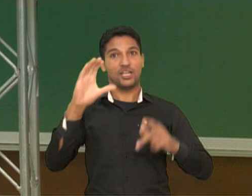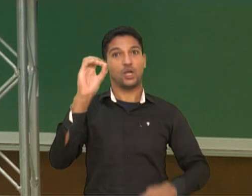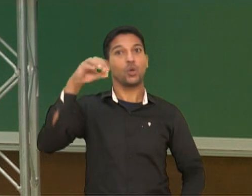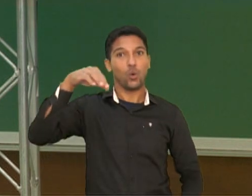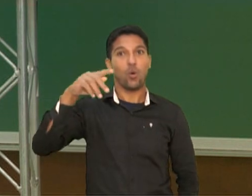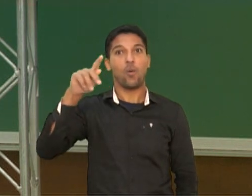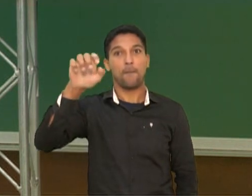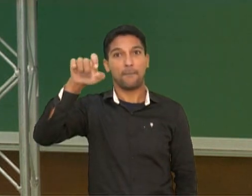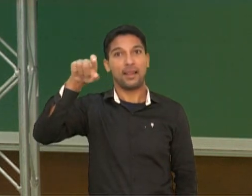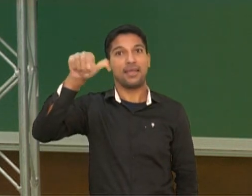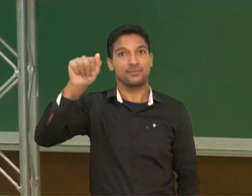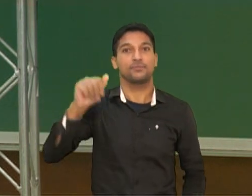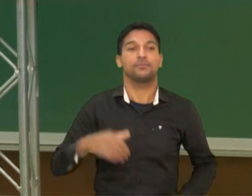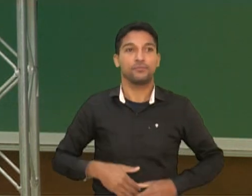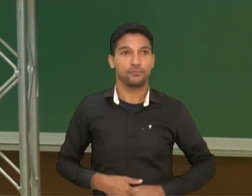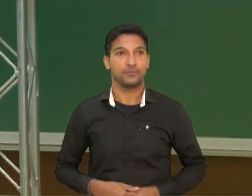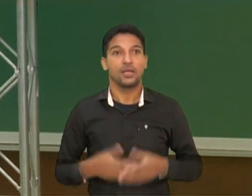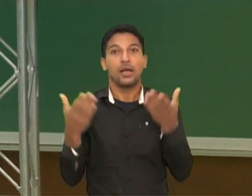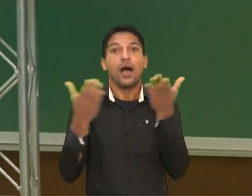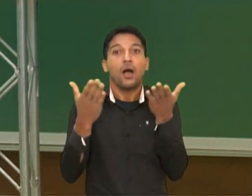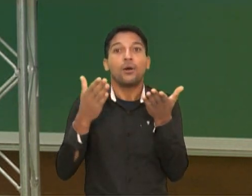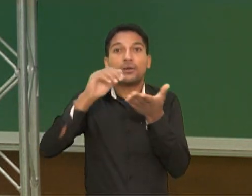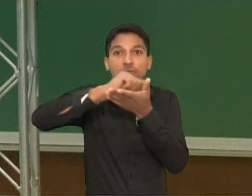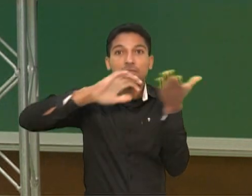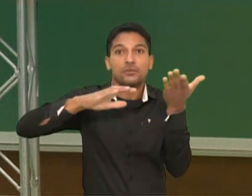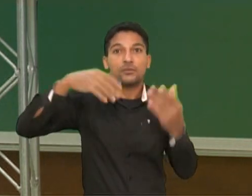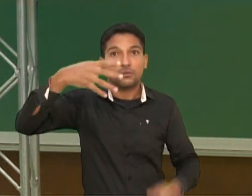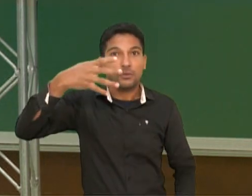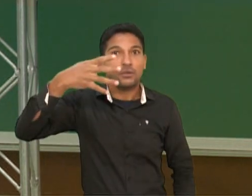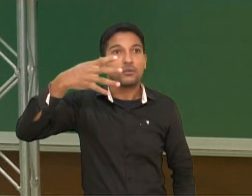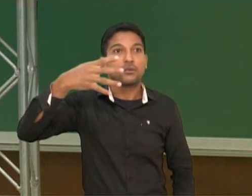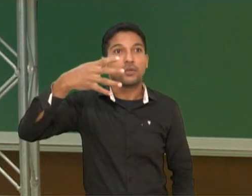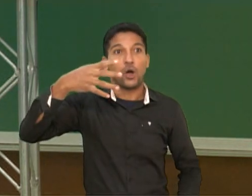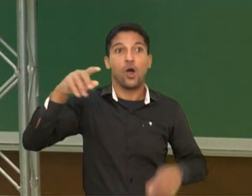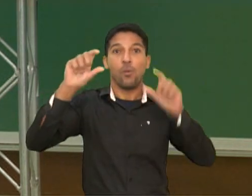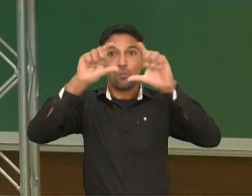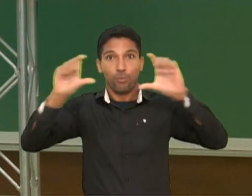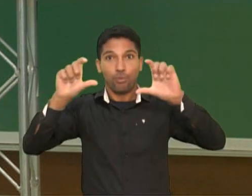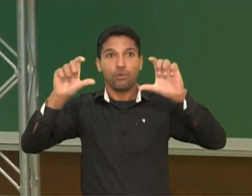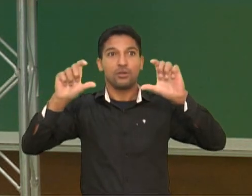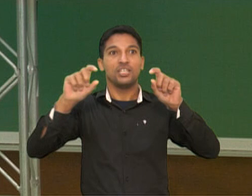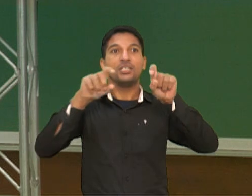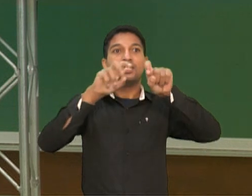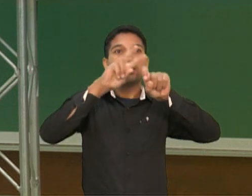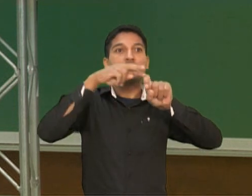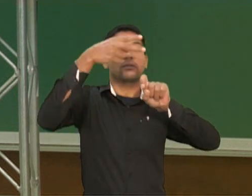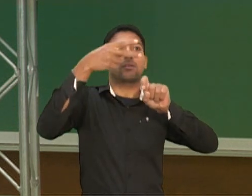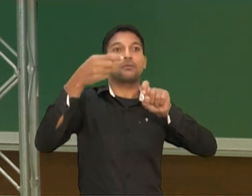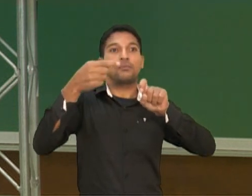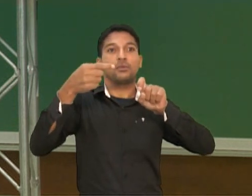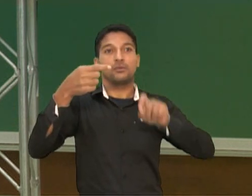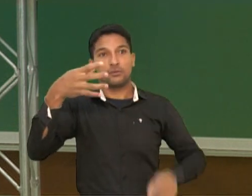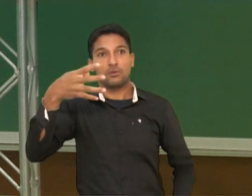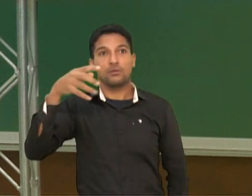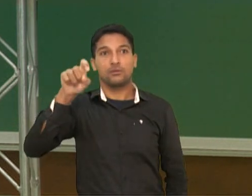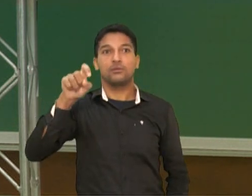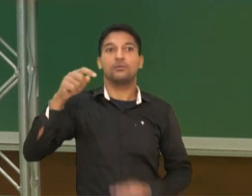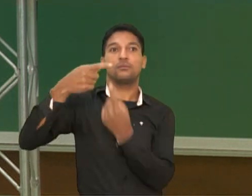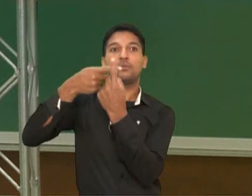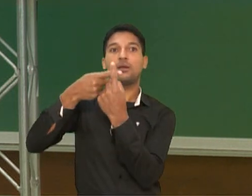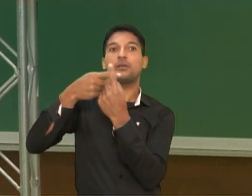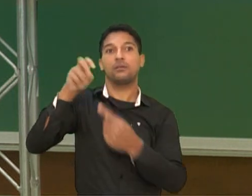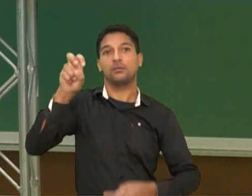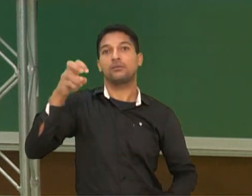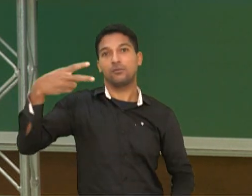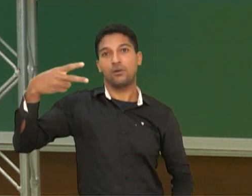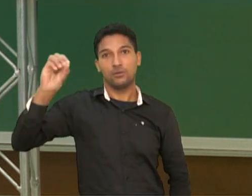determinar quais são as raízes da equação x² menos 4x mais 5 igual a 0. Então,